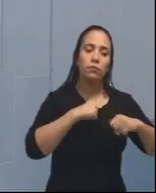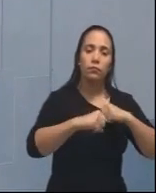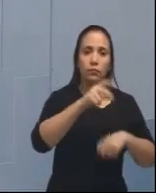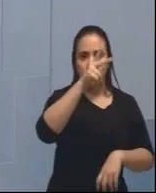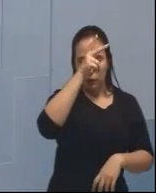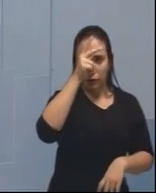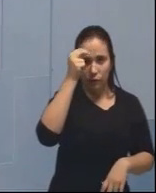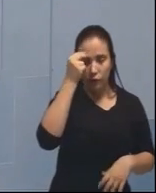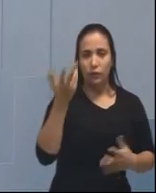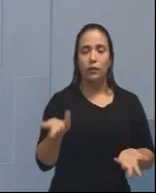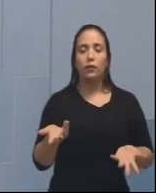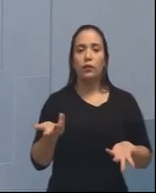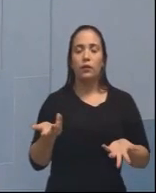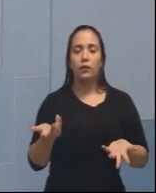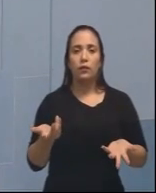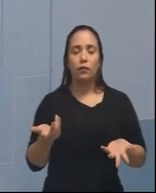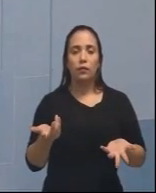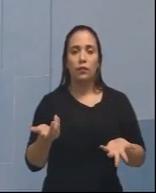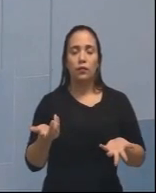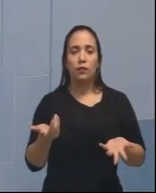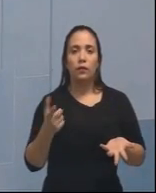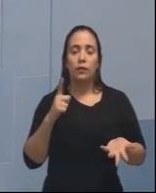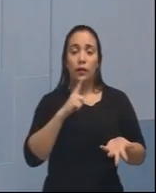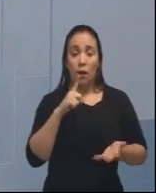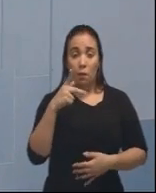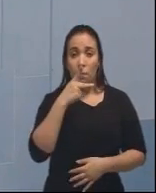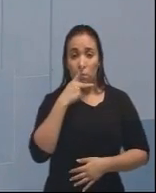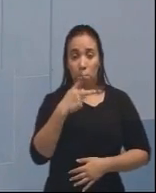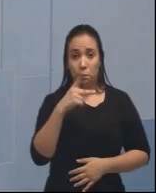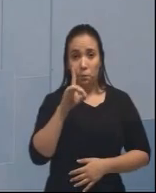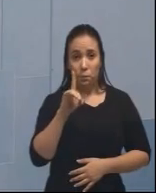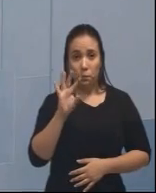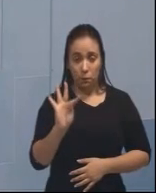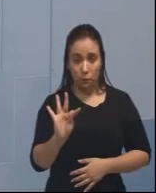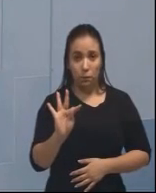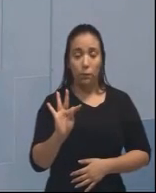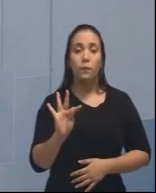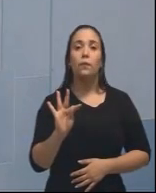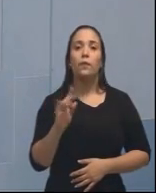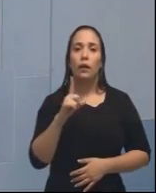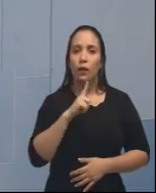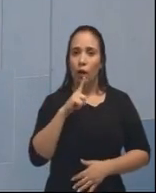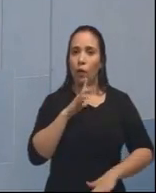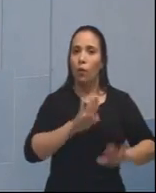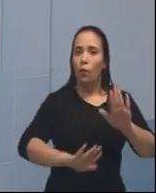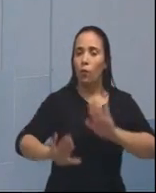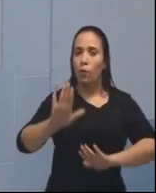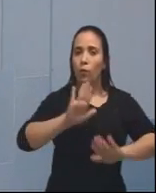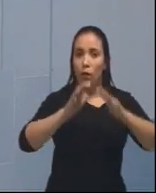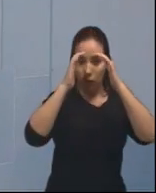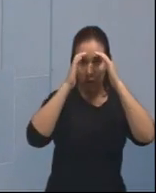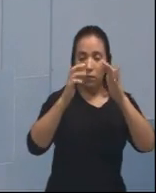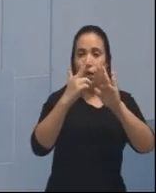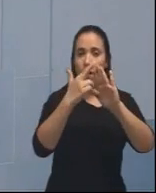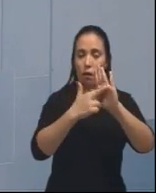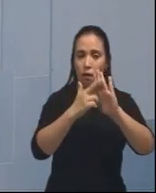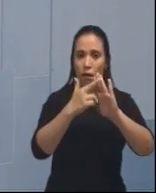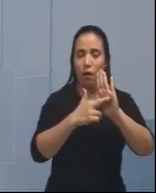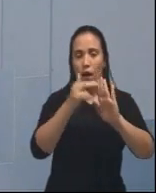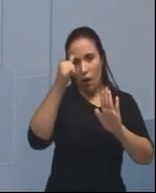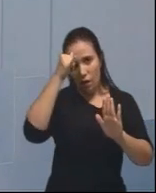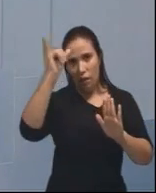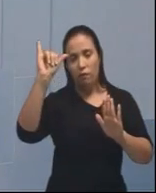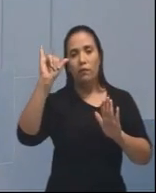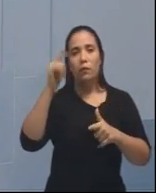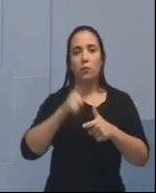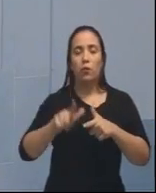região, haverá com tal. O PDT, nesse aspecto, está tomando todos os cuidados legais para não criar